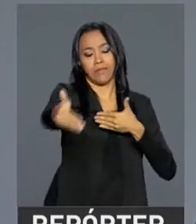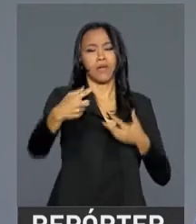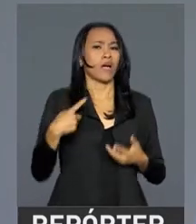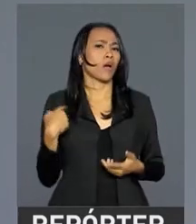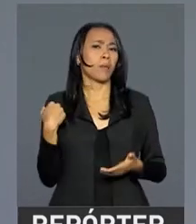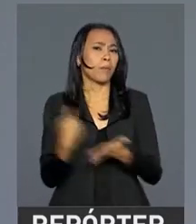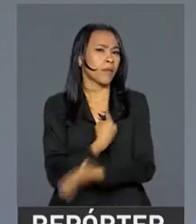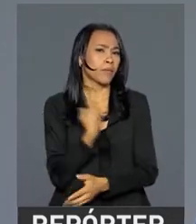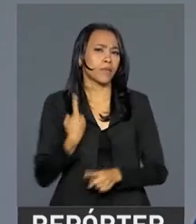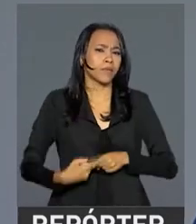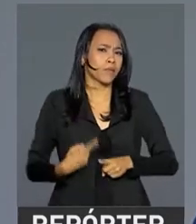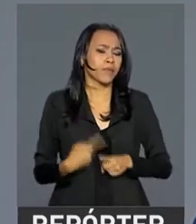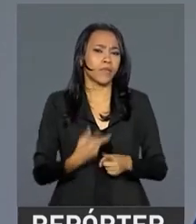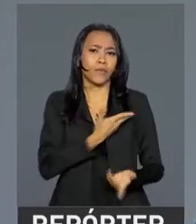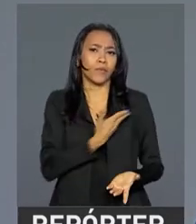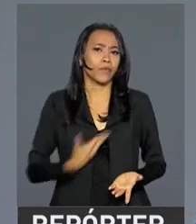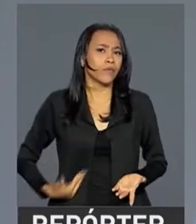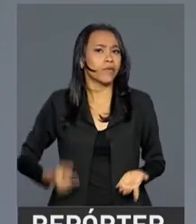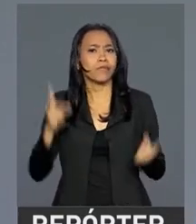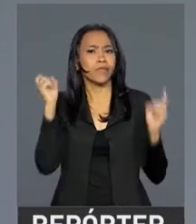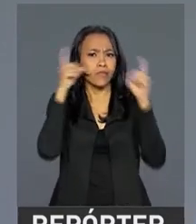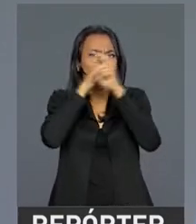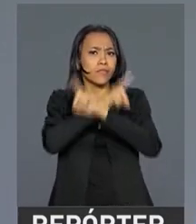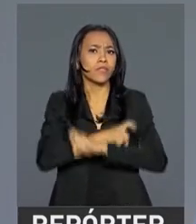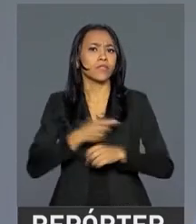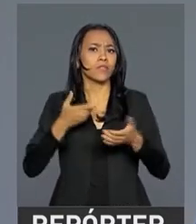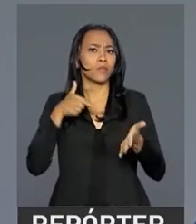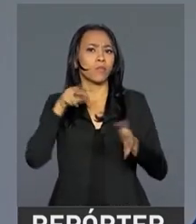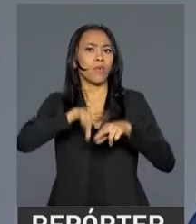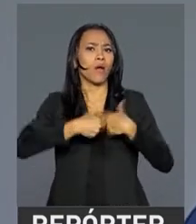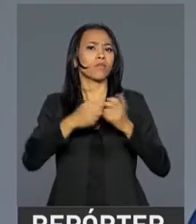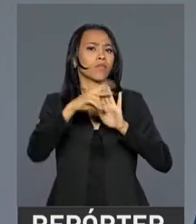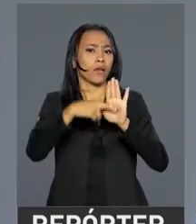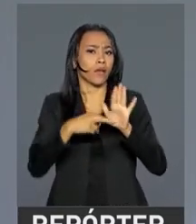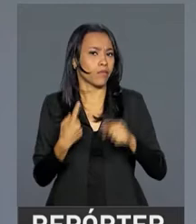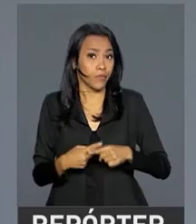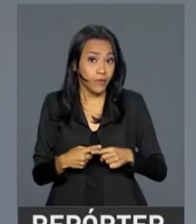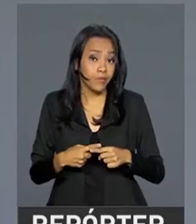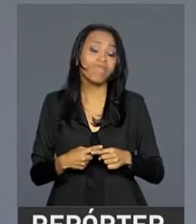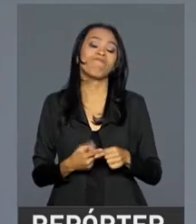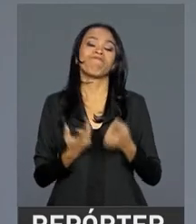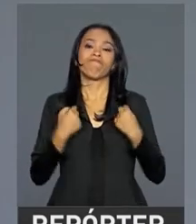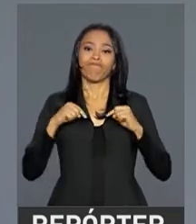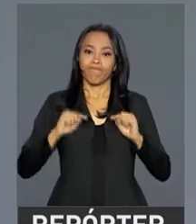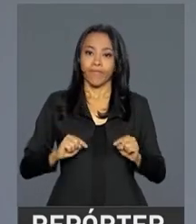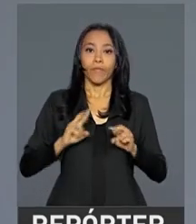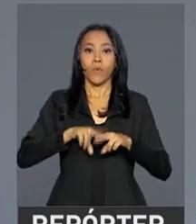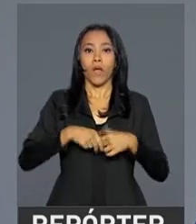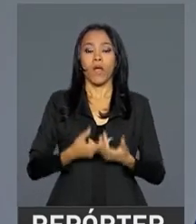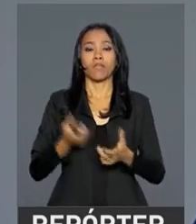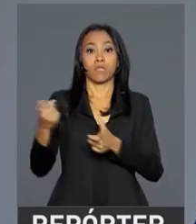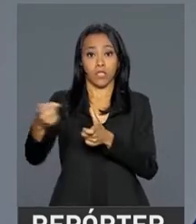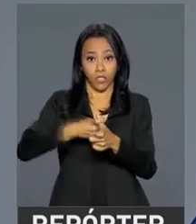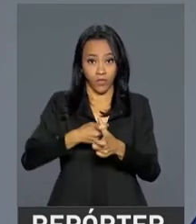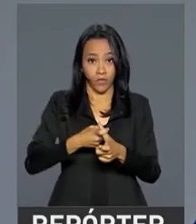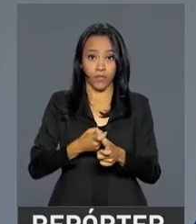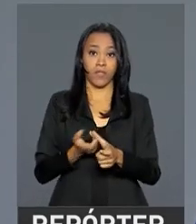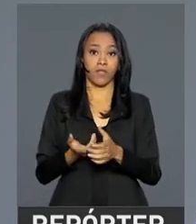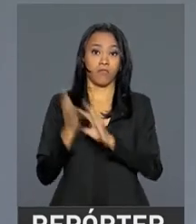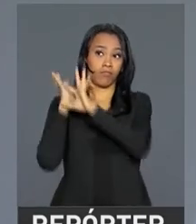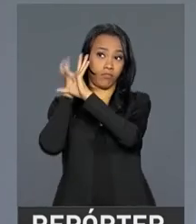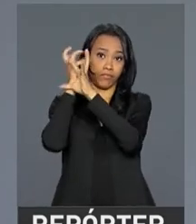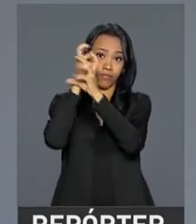é porque o governo está tendo dificuldade com esta regra pelo fato de que os déficits que nós temos tido nos últimos